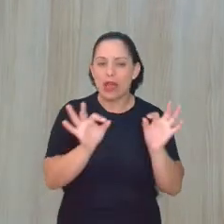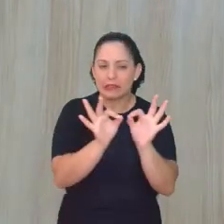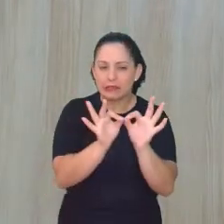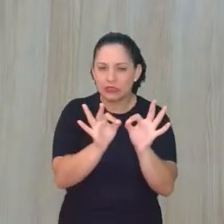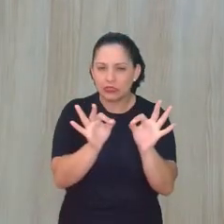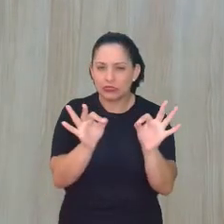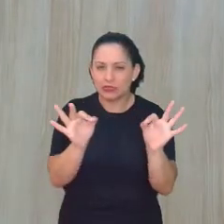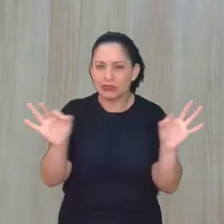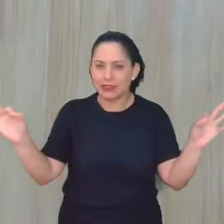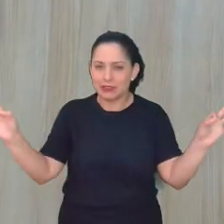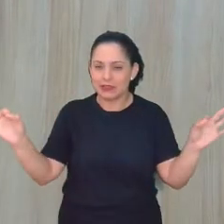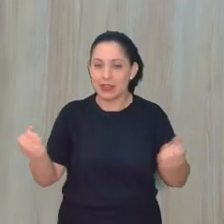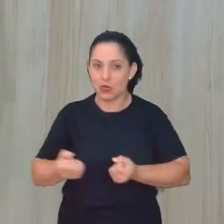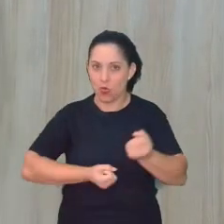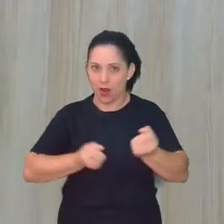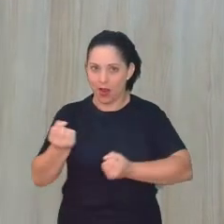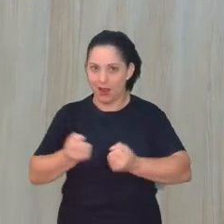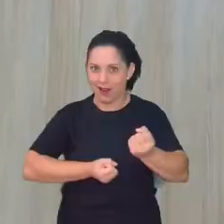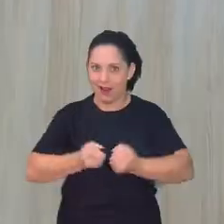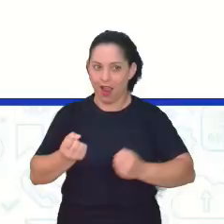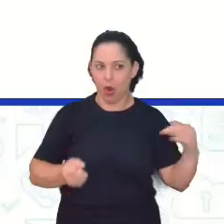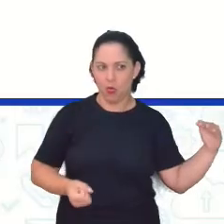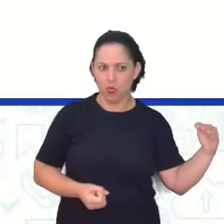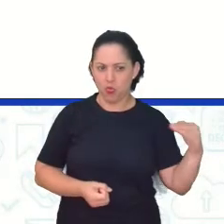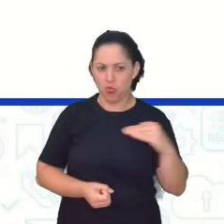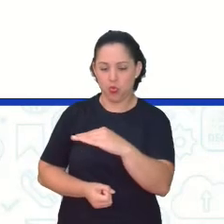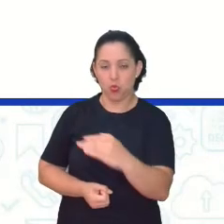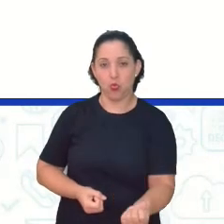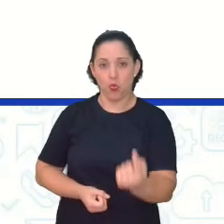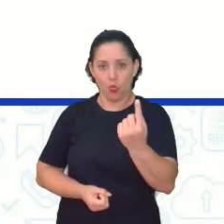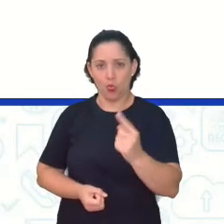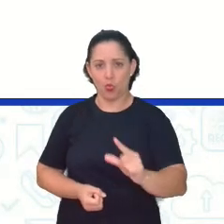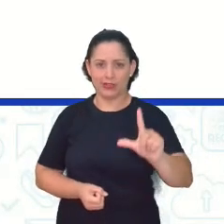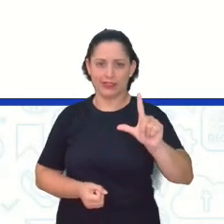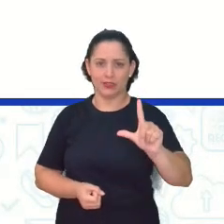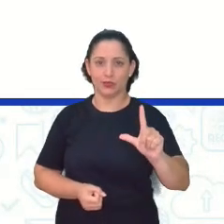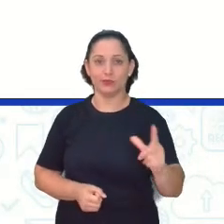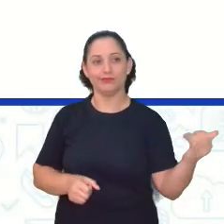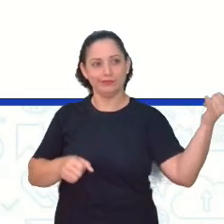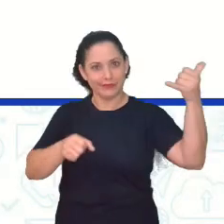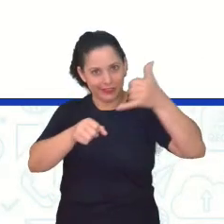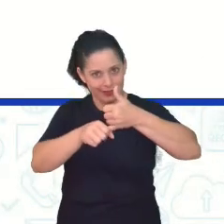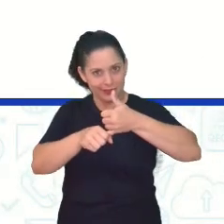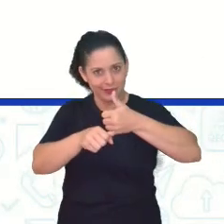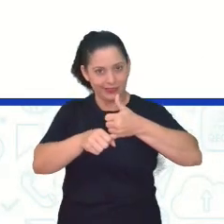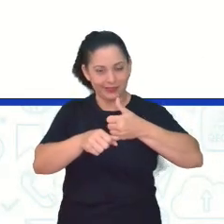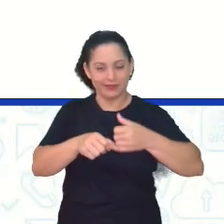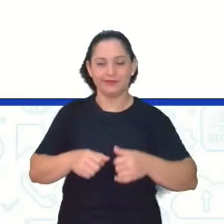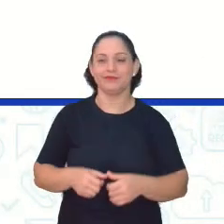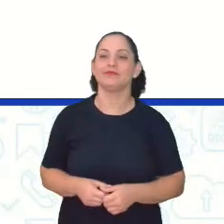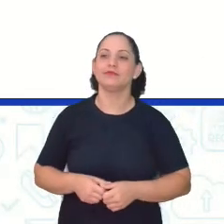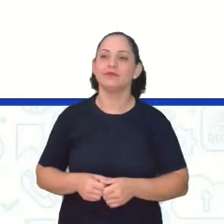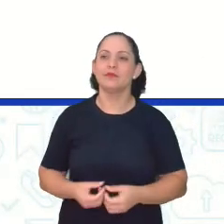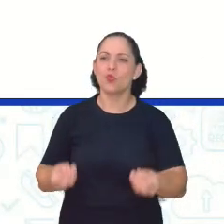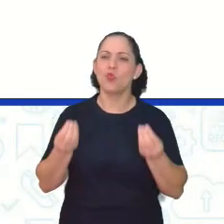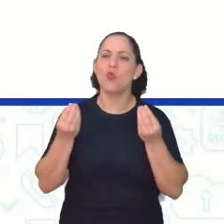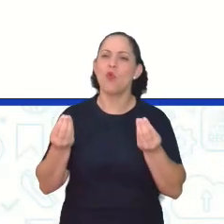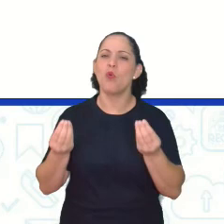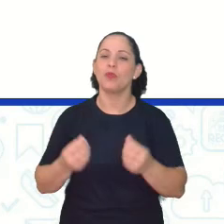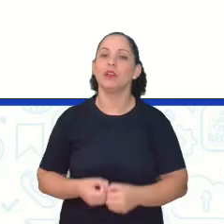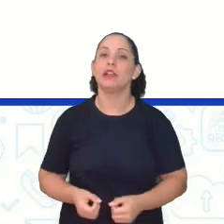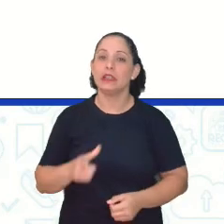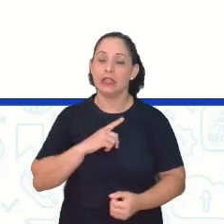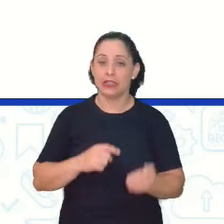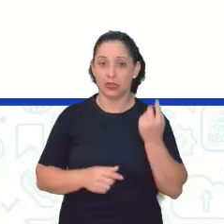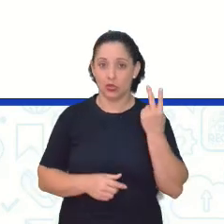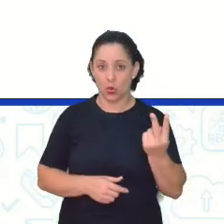que esse automóvel pode percorrer com 1 litro de gasolina? Tá? Então, observe. Com 2